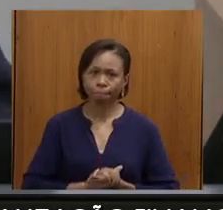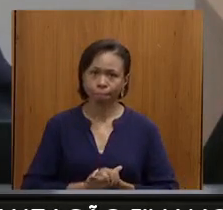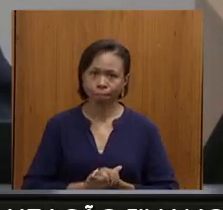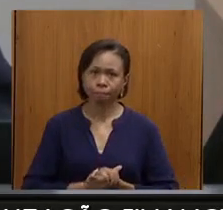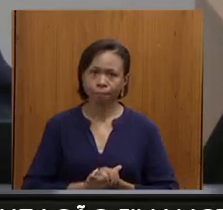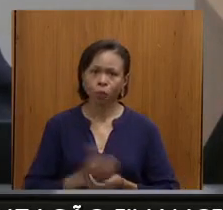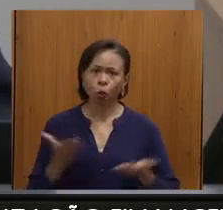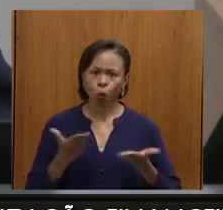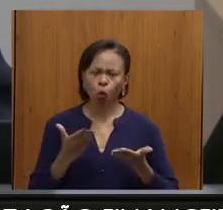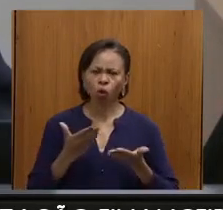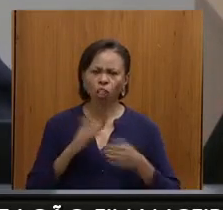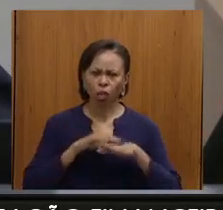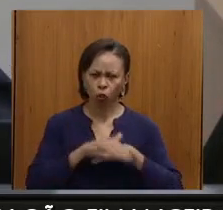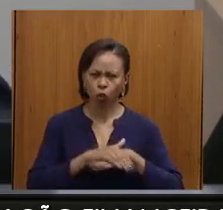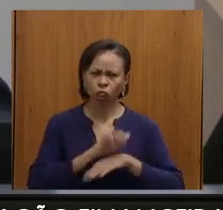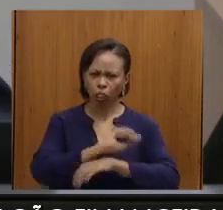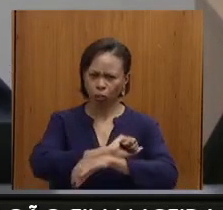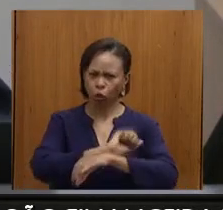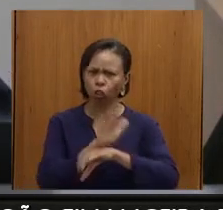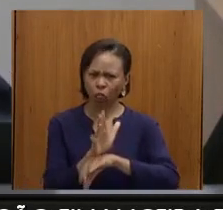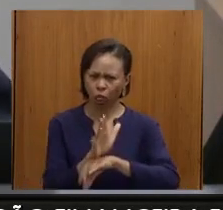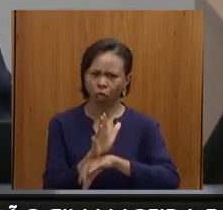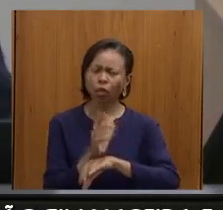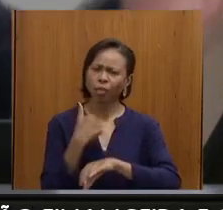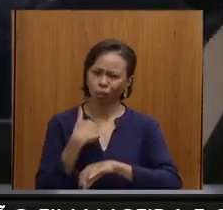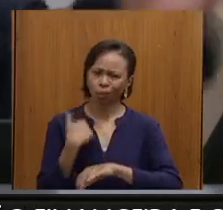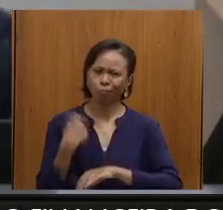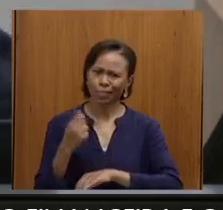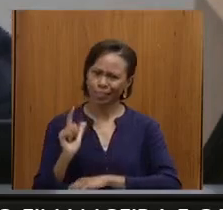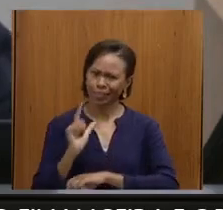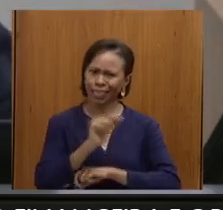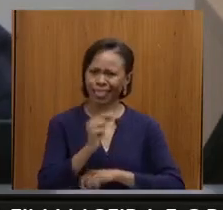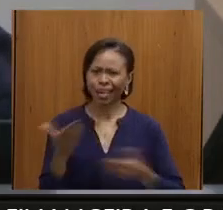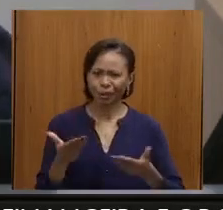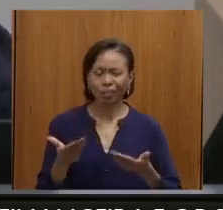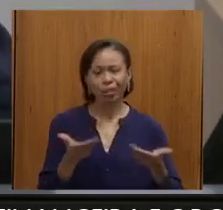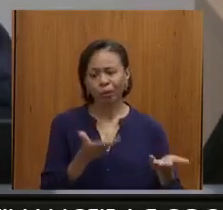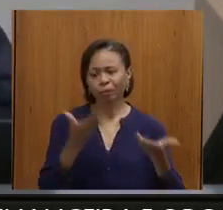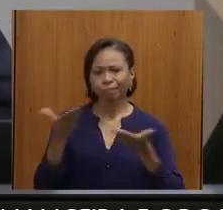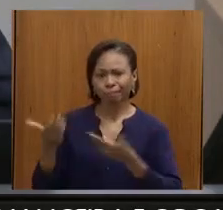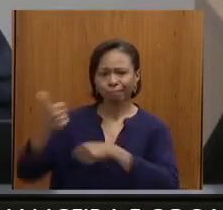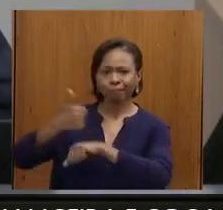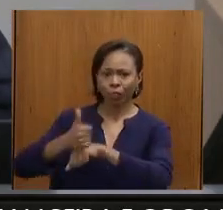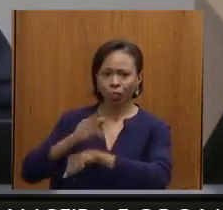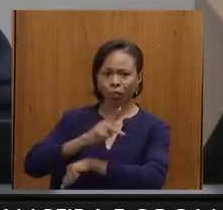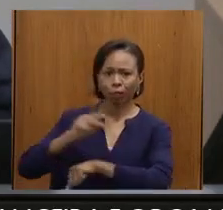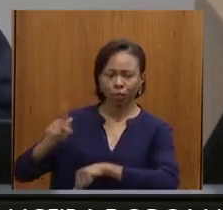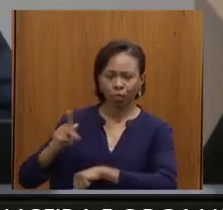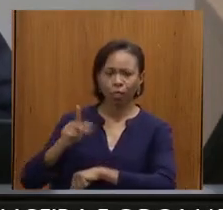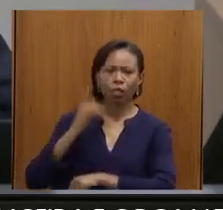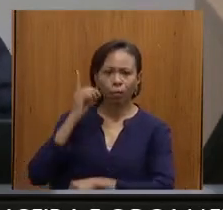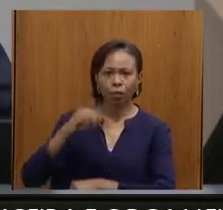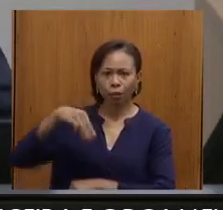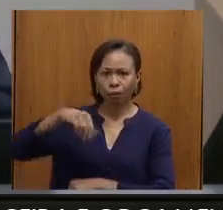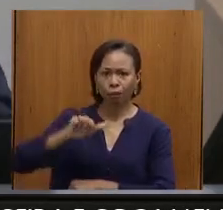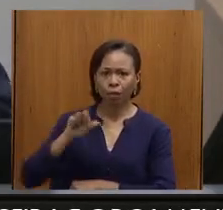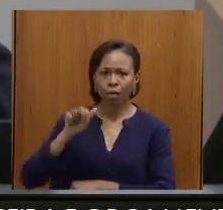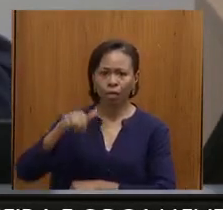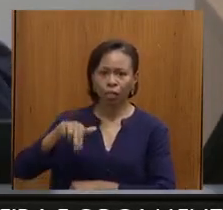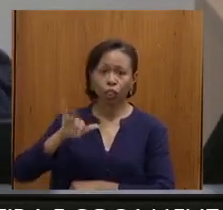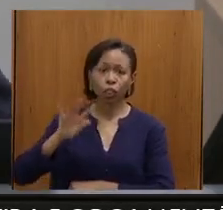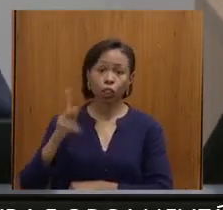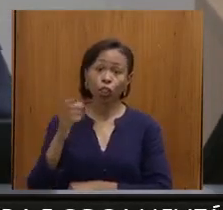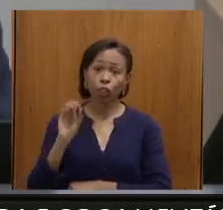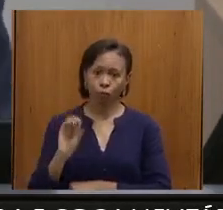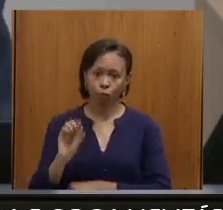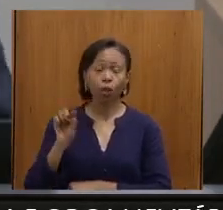hoje à noite, em Montes Claros, já tem que sair, passo a presidência para o deputado Marquinhos Lemos, que